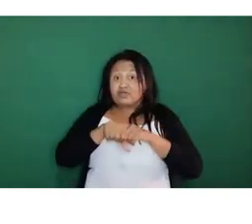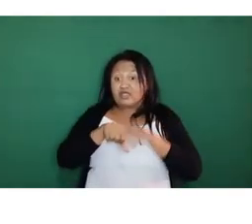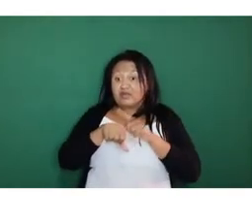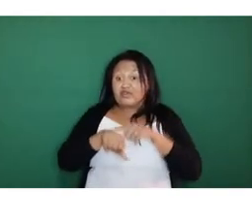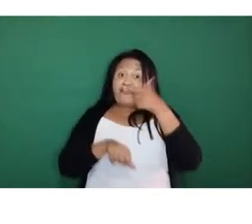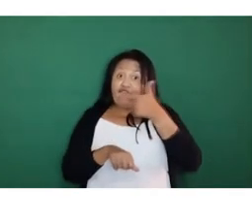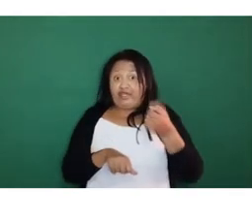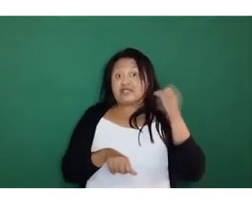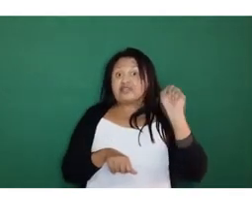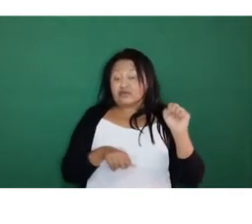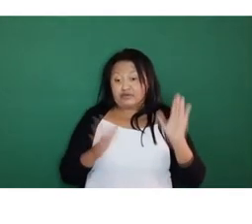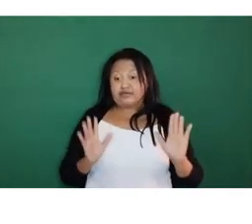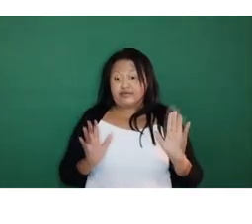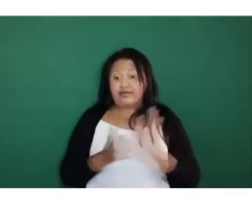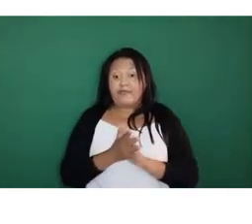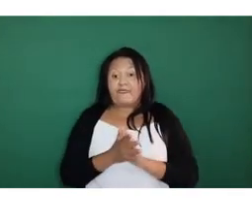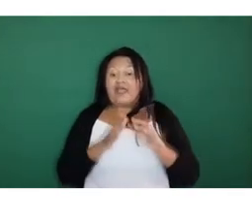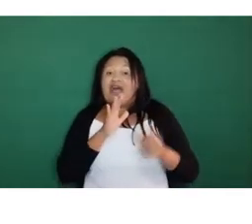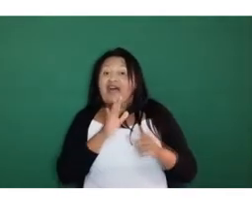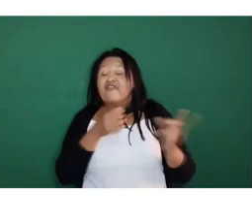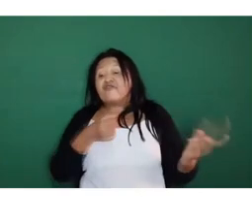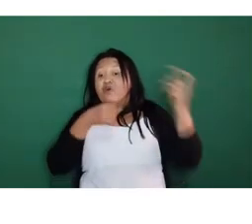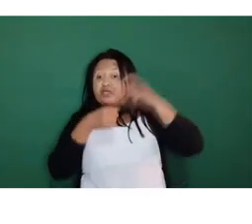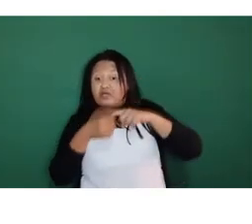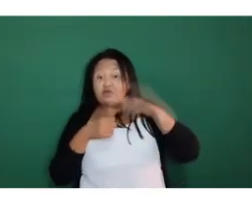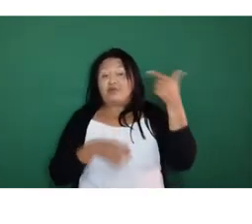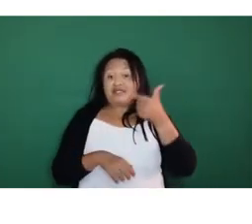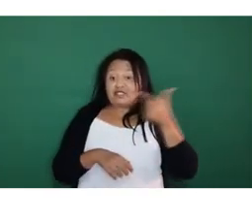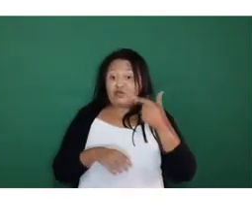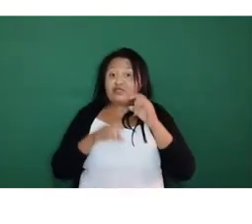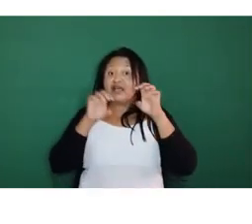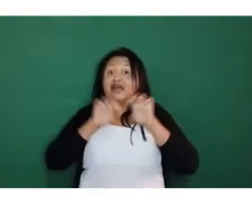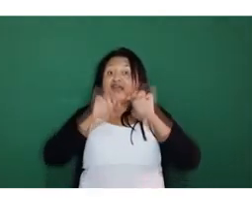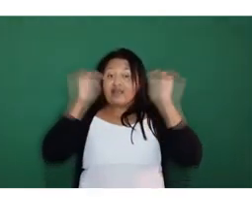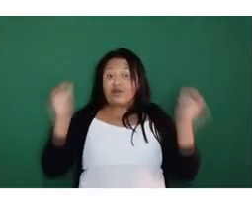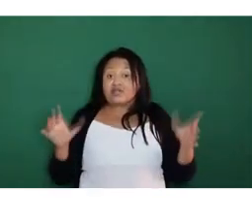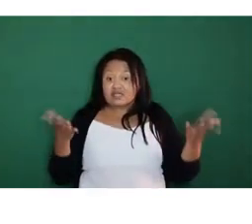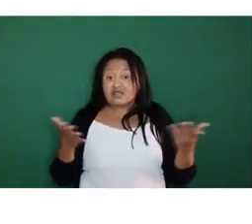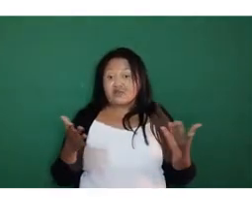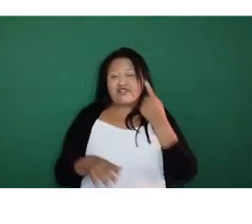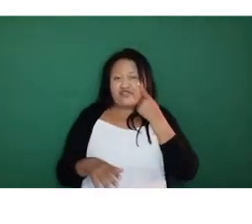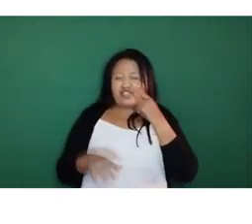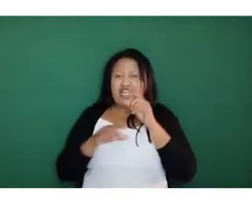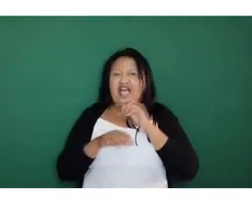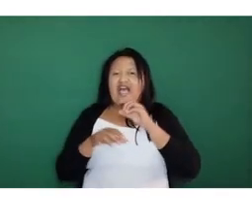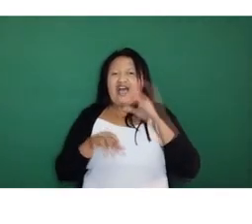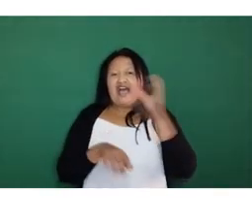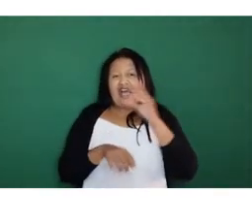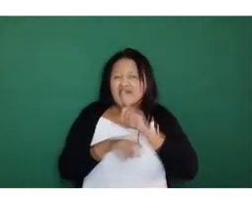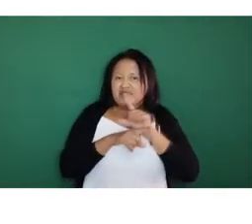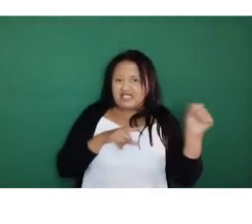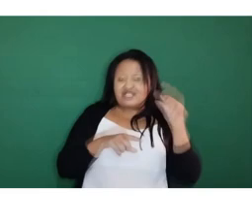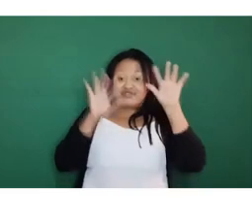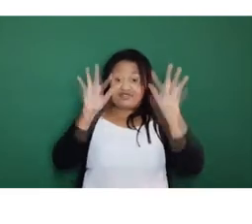foi 20 segundos voltando para aquela segunda equação que era o que a gente queria a gente queria a velocidade final Lembrando que eu fiz